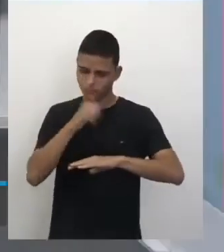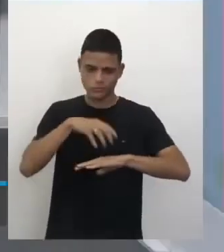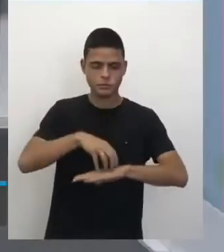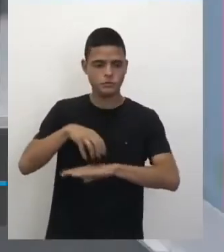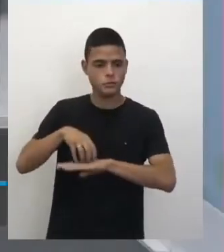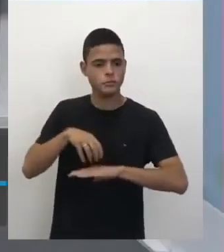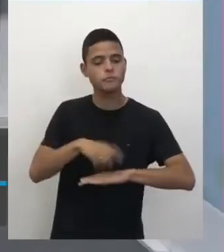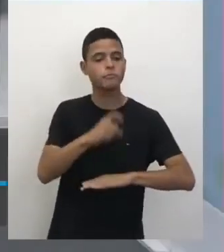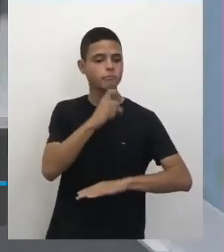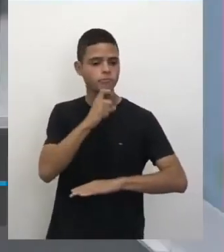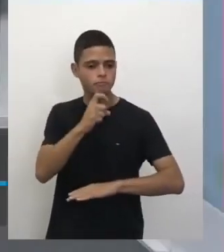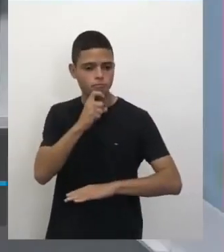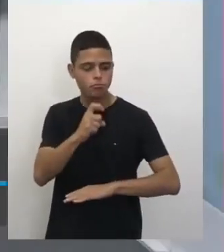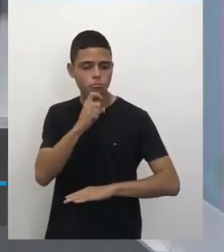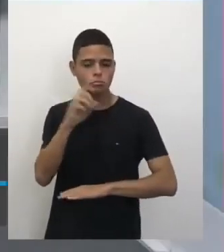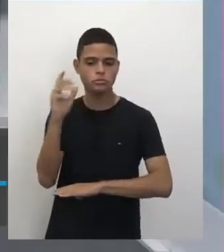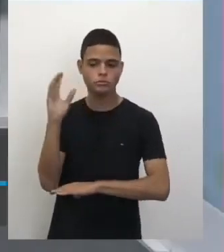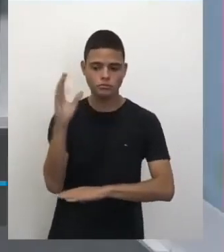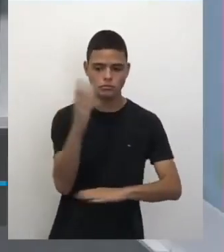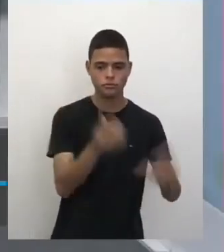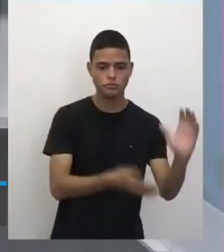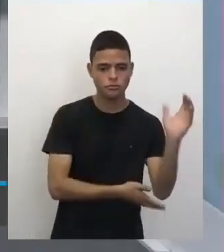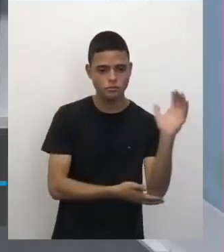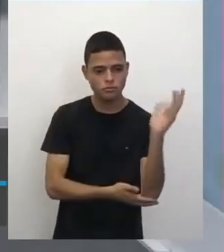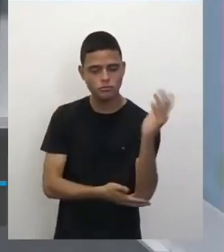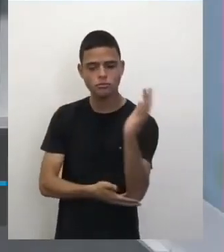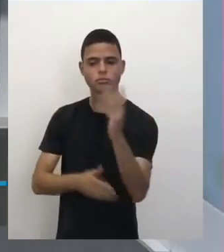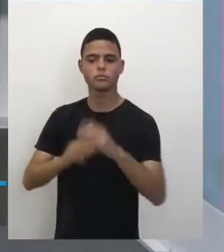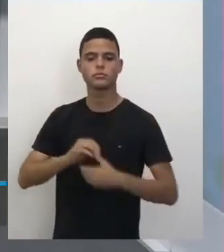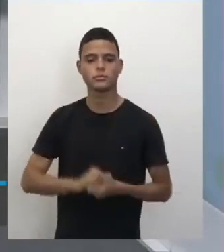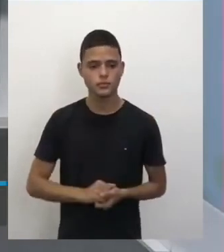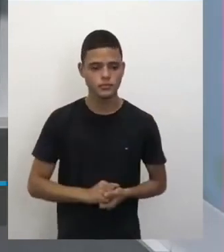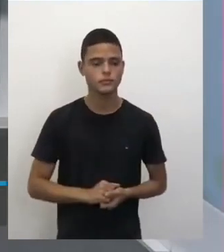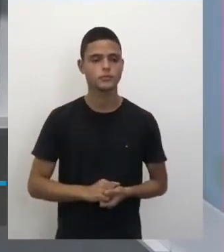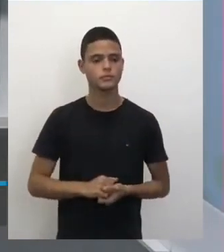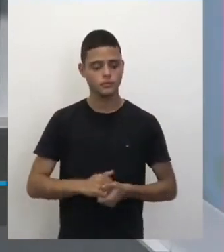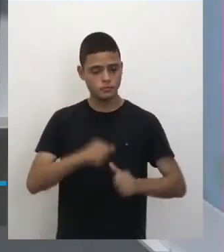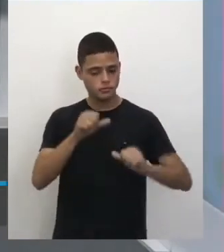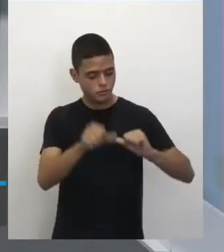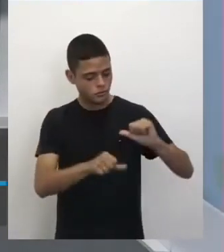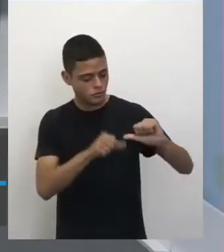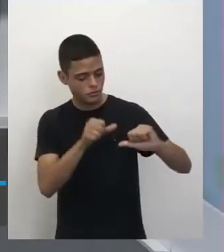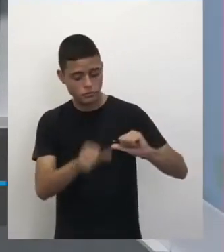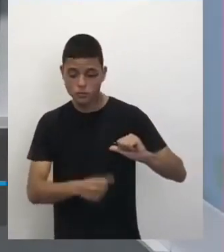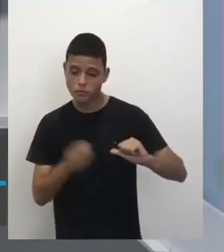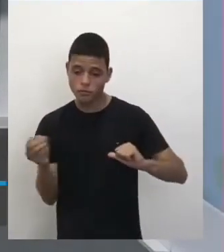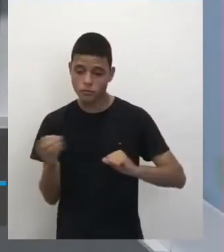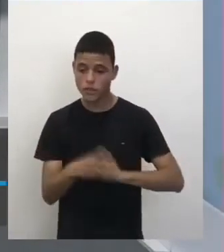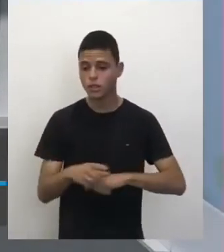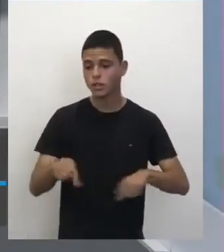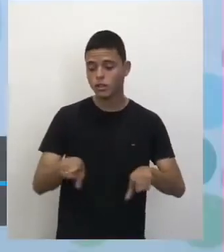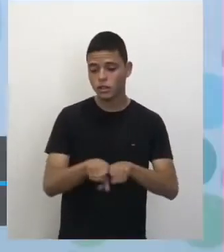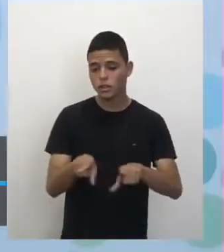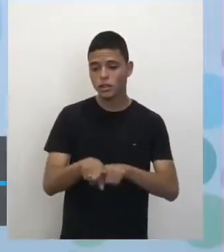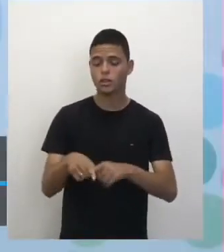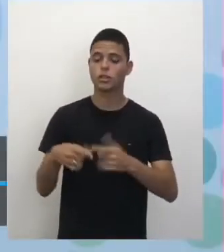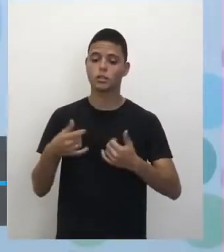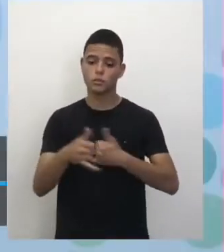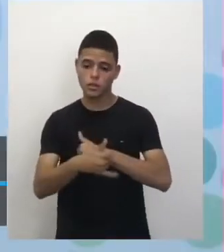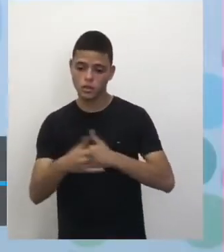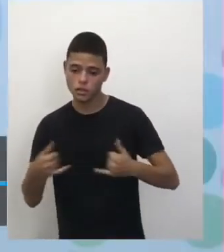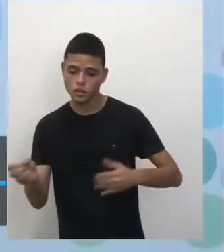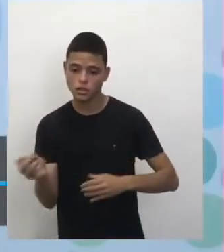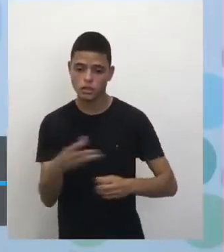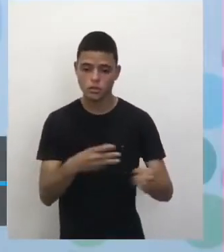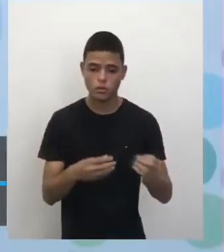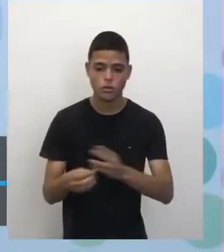vilas verdes, né, que são vilas que utilizam muitas coisas recicláveis, energia reciclável também. Então é